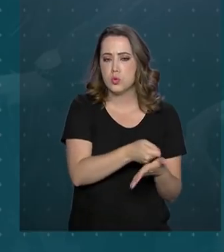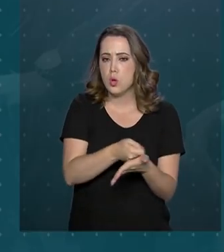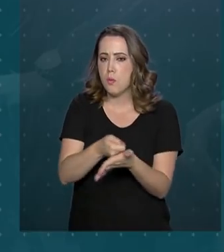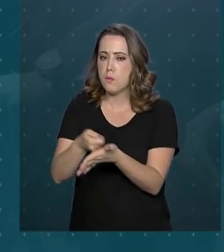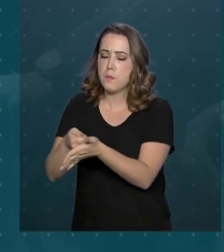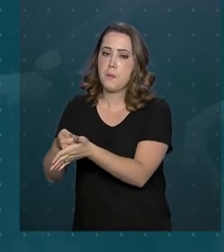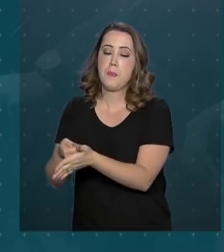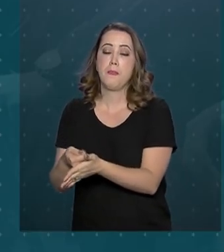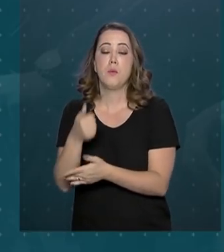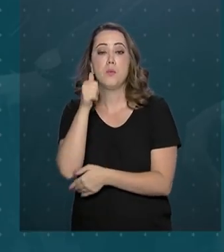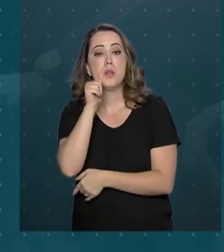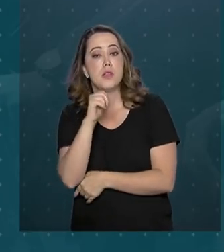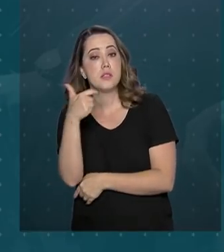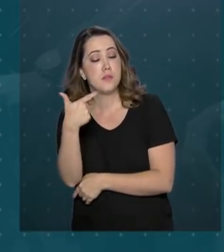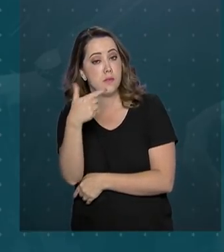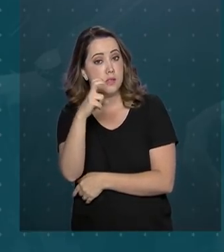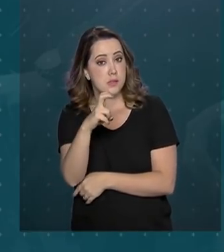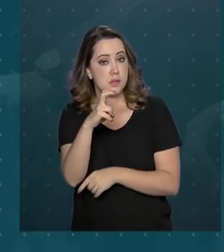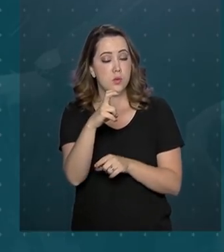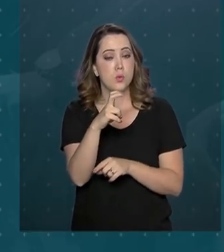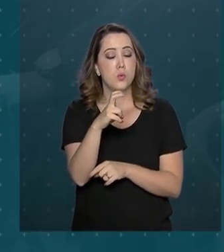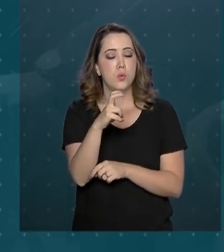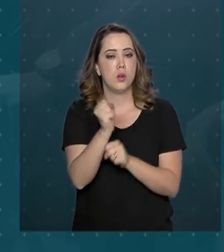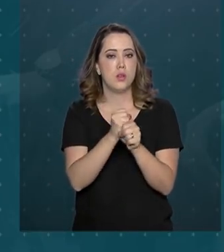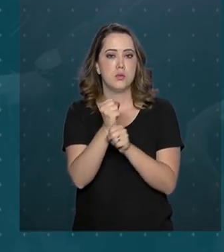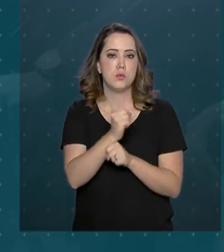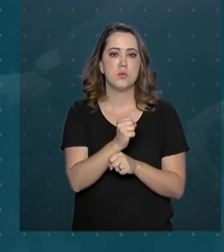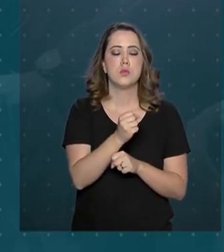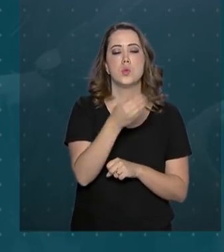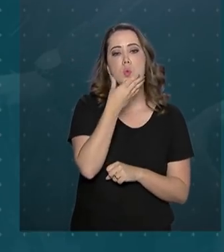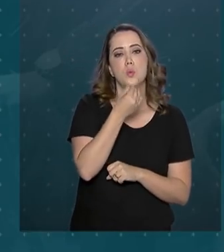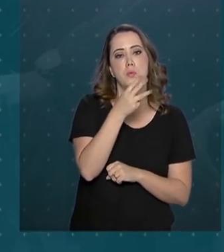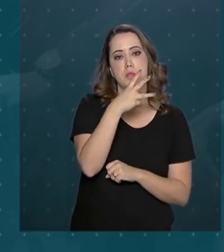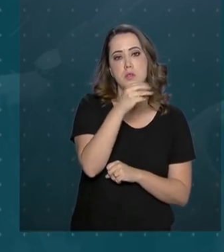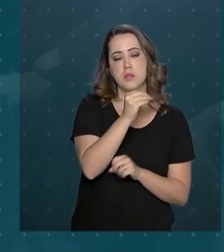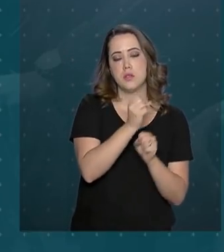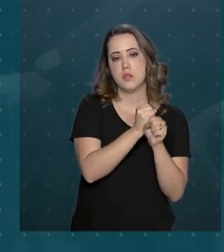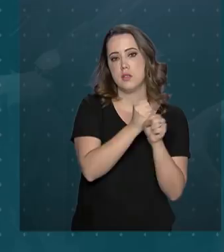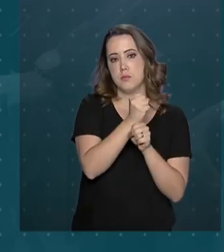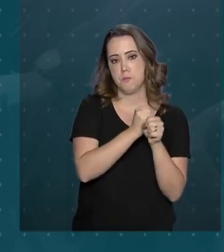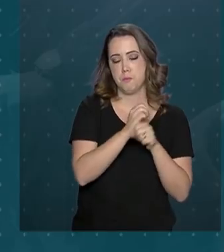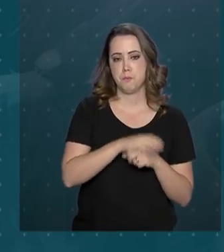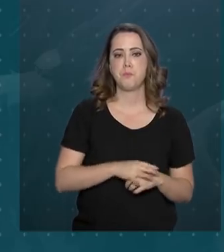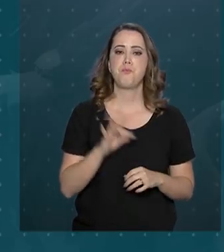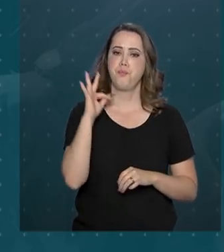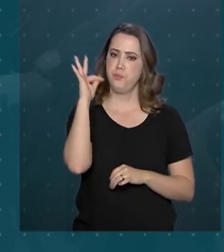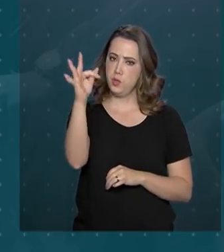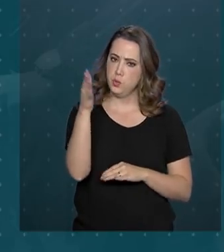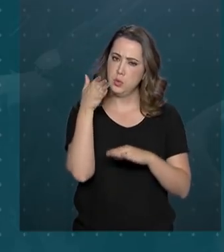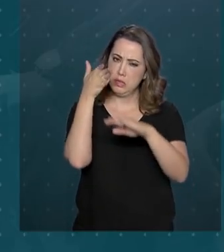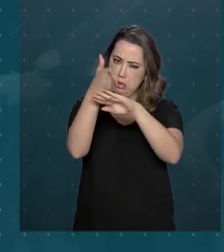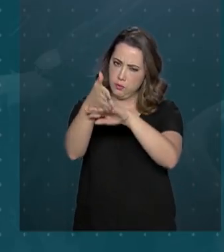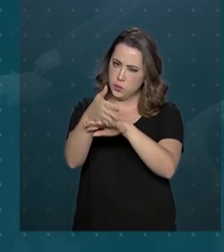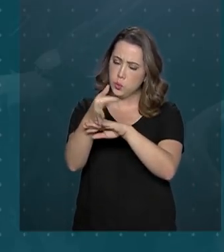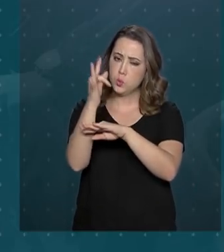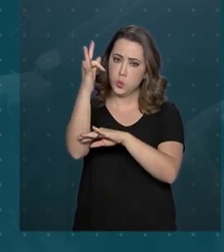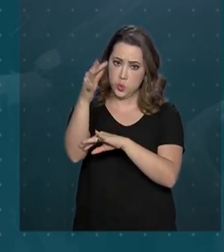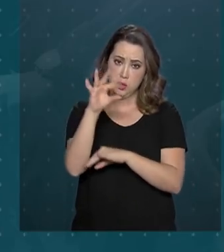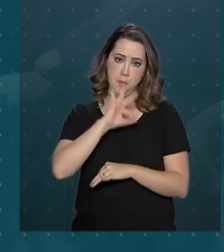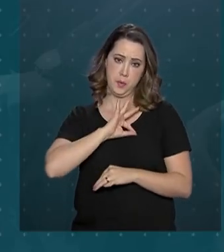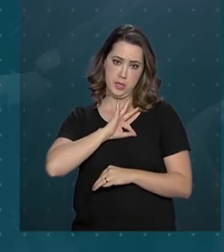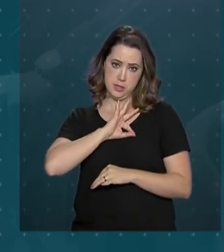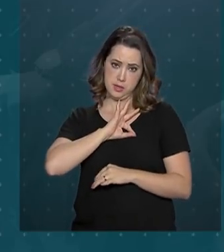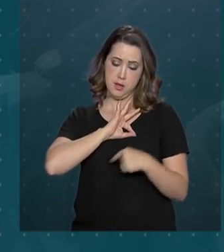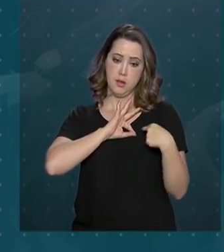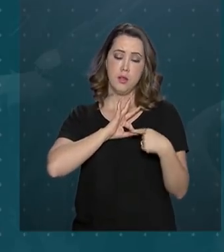mulheres de 25 anos e de 30 anos para homens. Para os futuros policiais, o tempo de contribuição